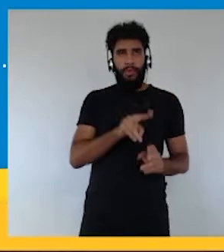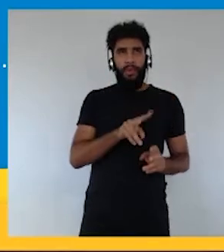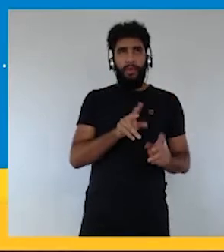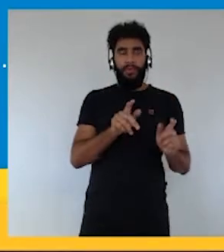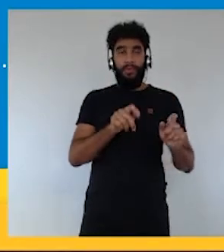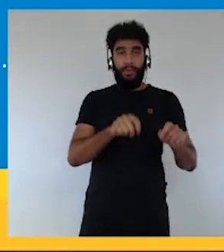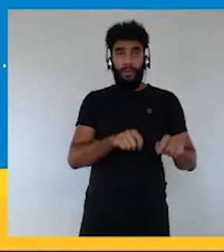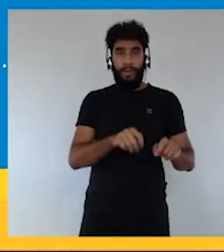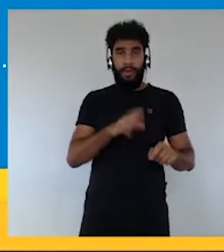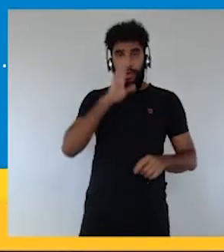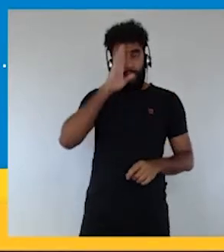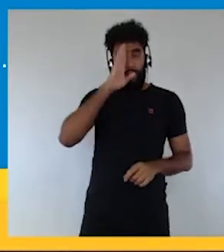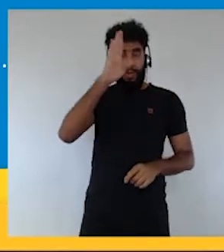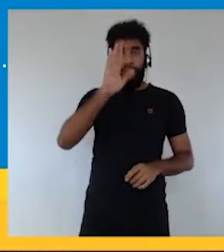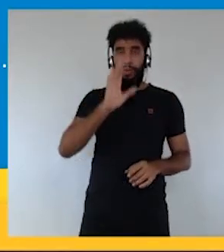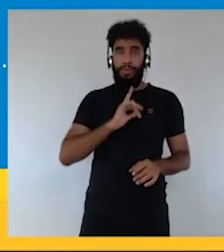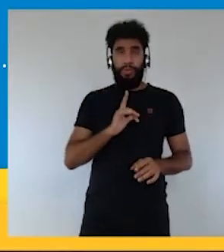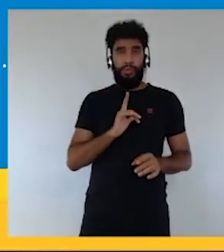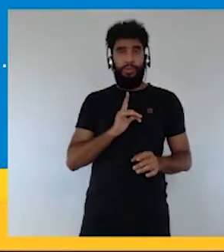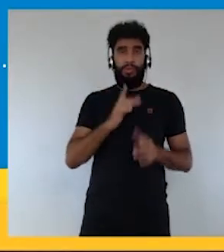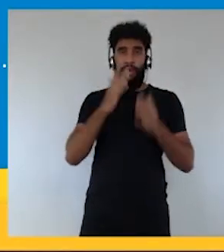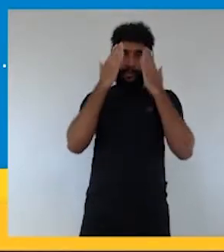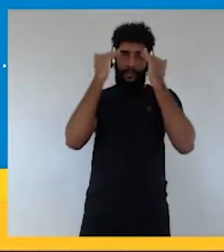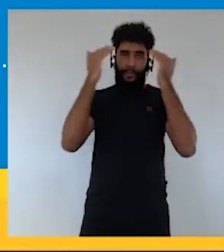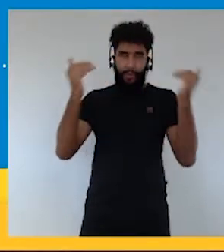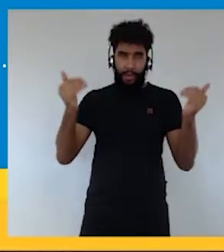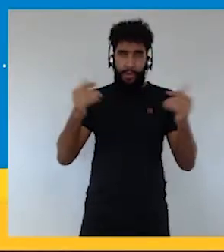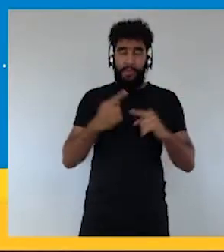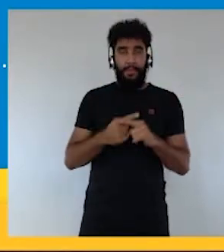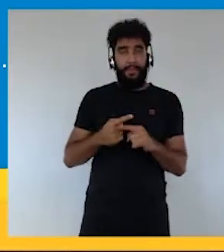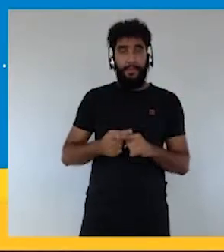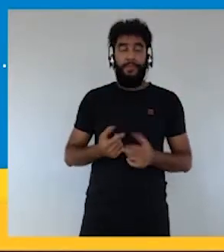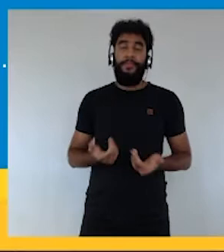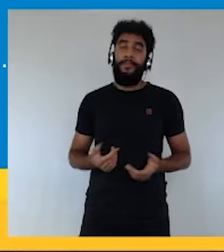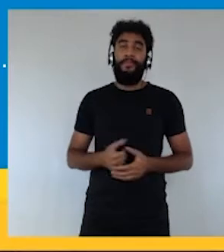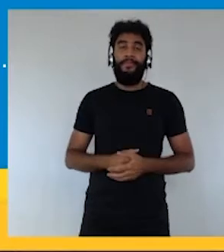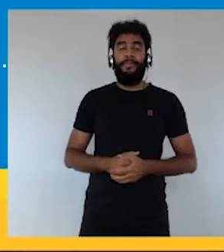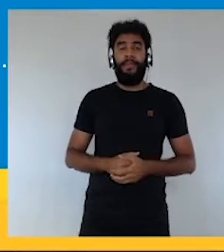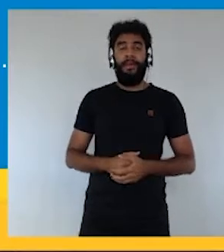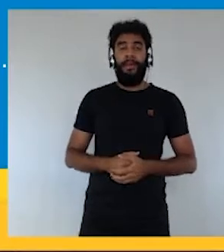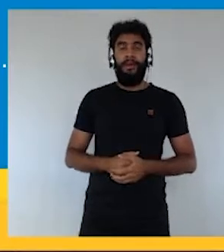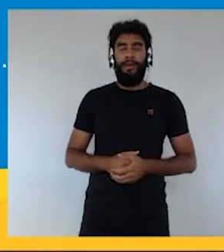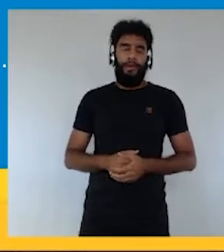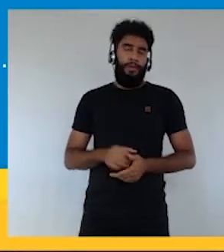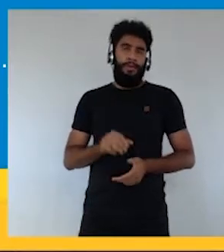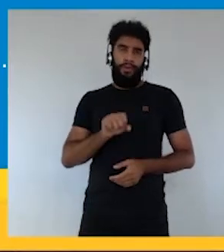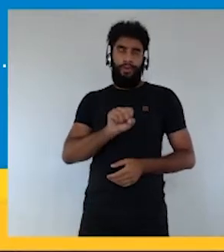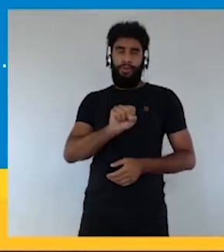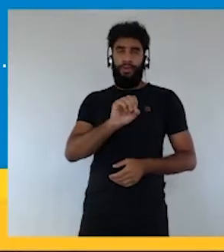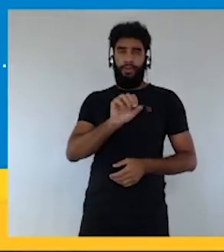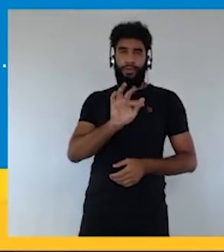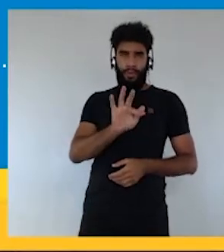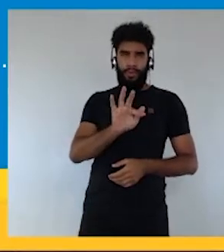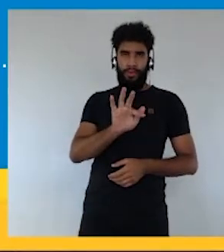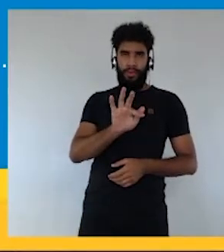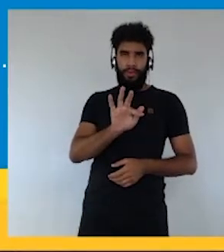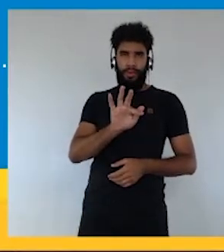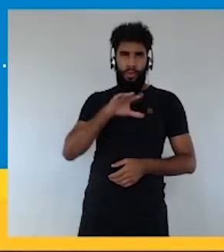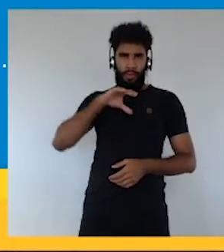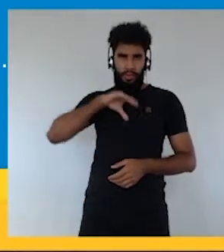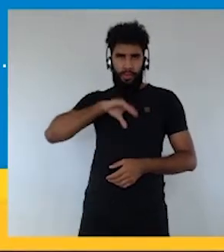com eles, principalmente os que têm sucesso, né? Porque, ora, um instrumento de soft law significa, em tradução para o